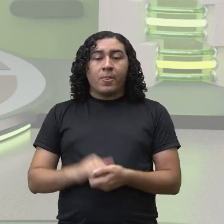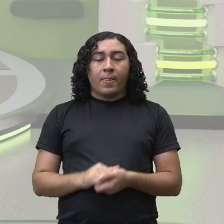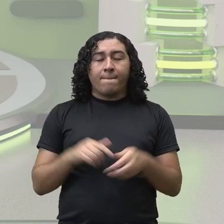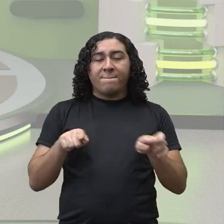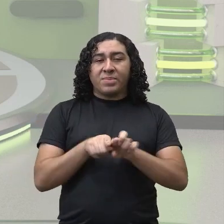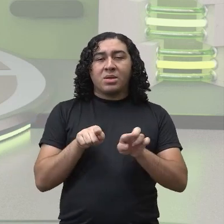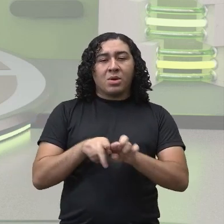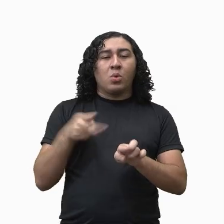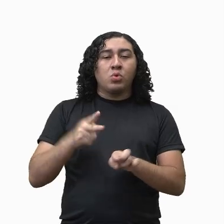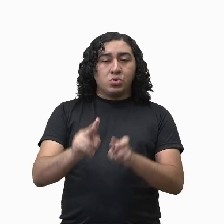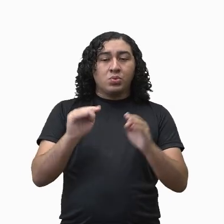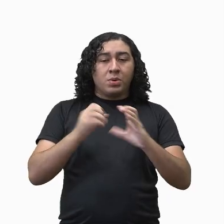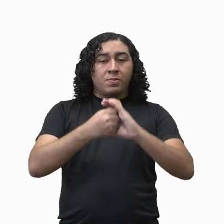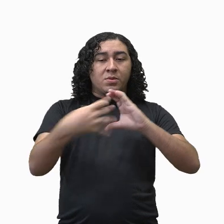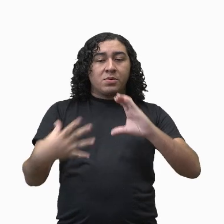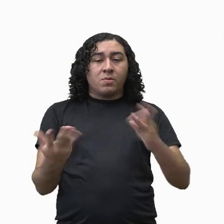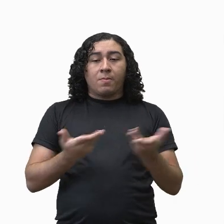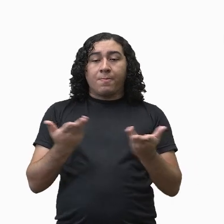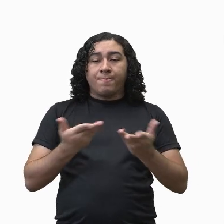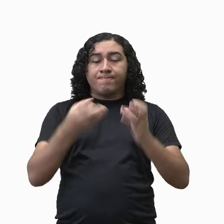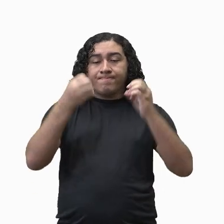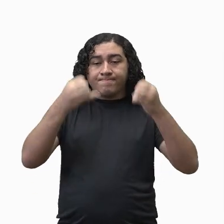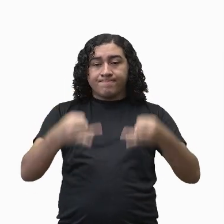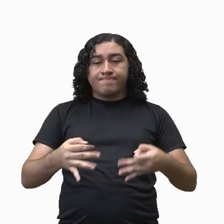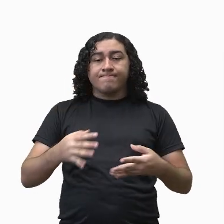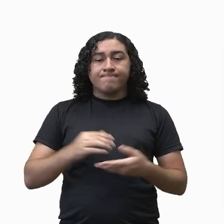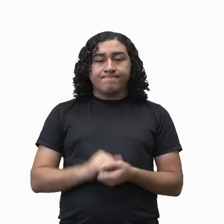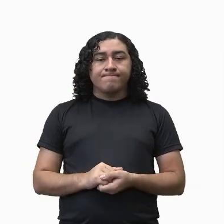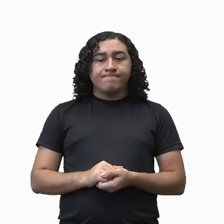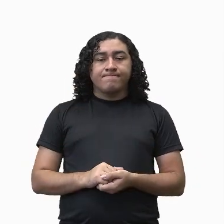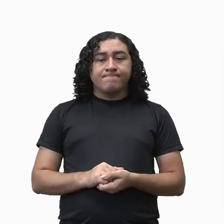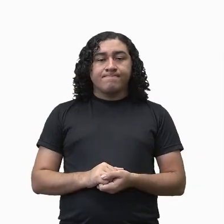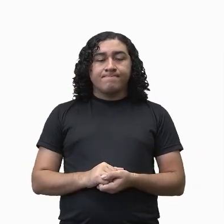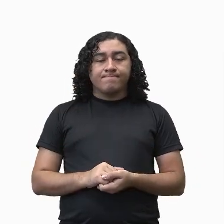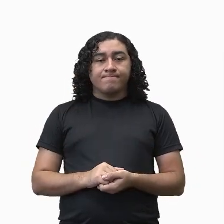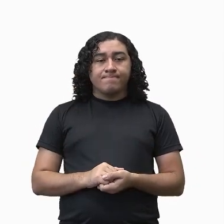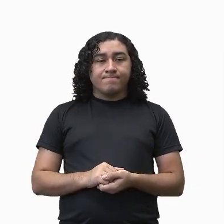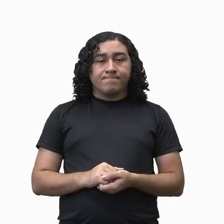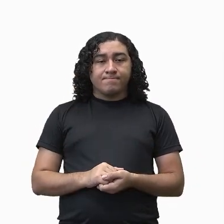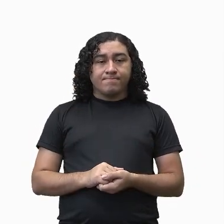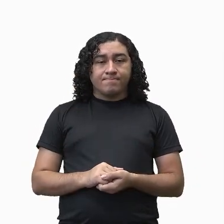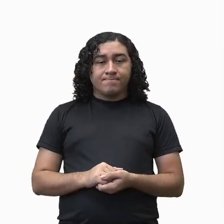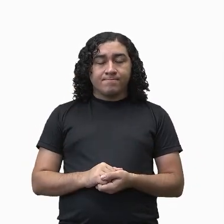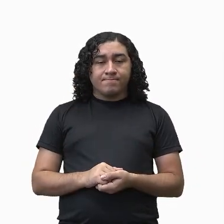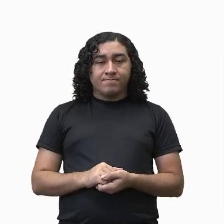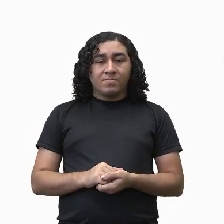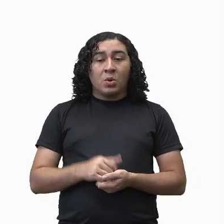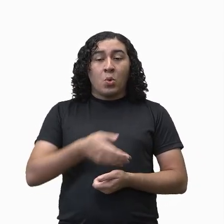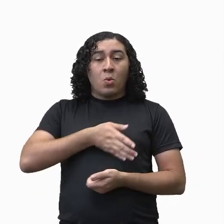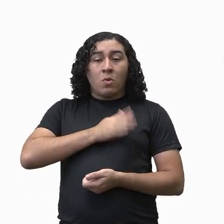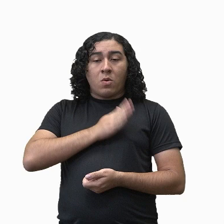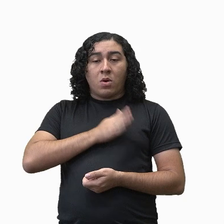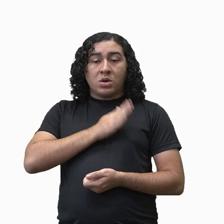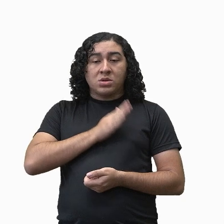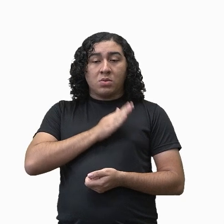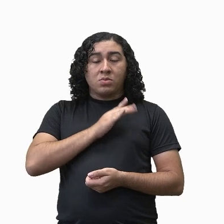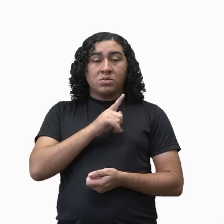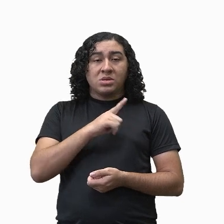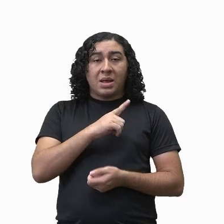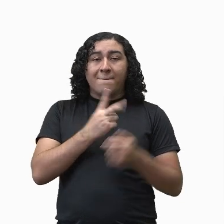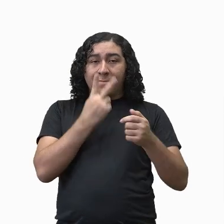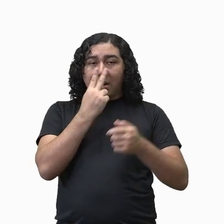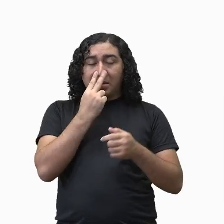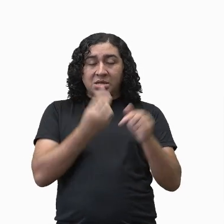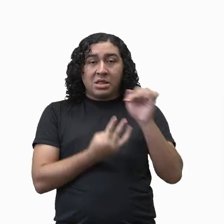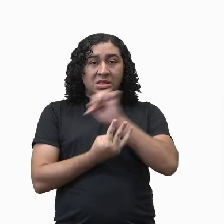com as características. Tem a circulação dupla e incompleta, porque o coração ele possui 3